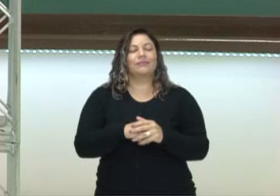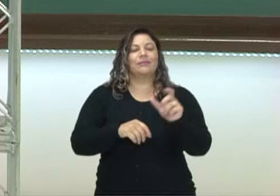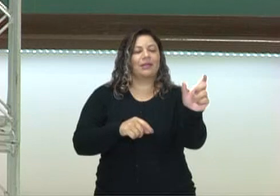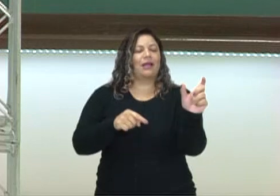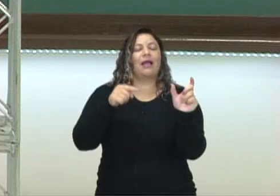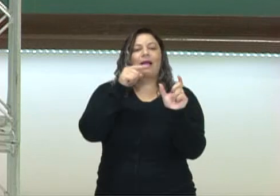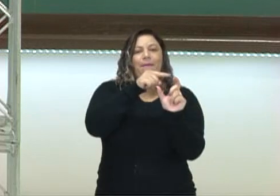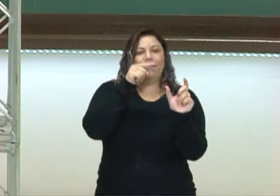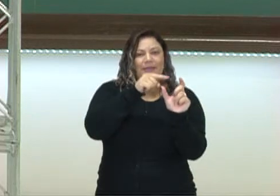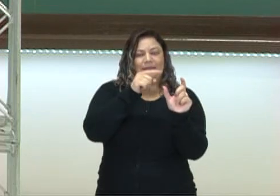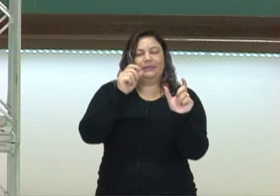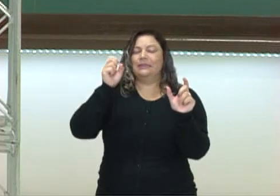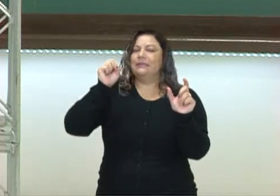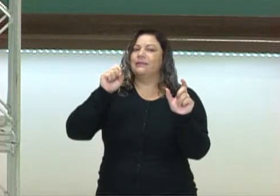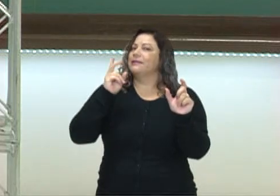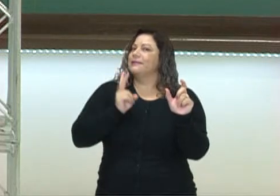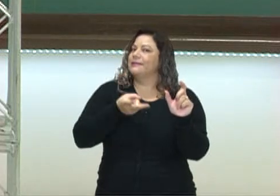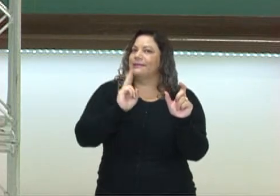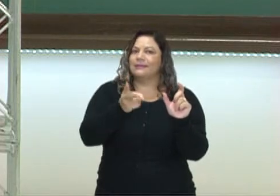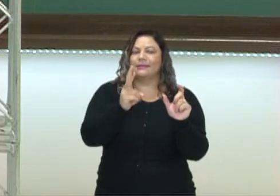vem uma ficção.